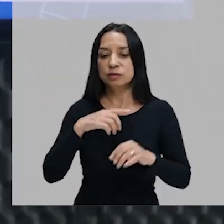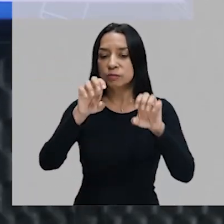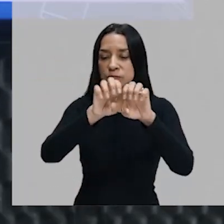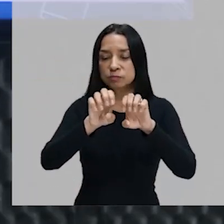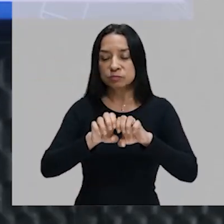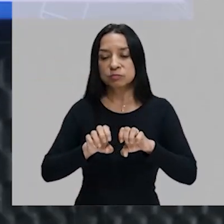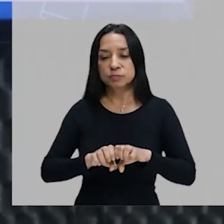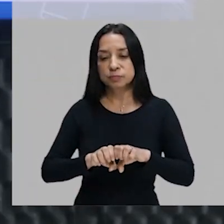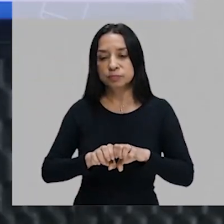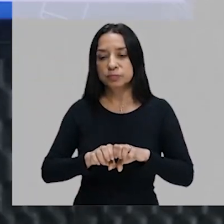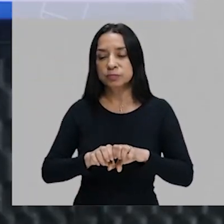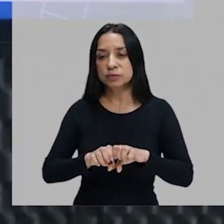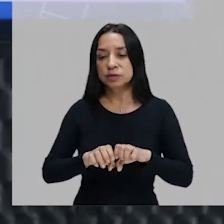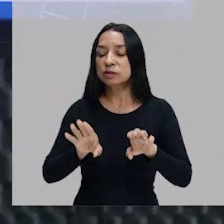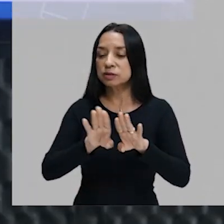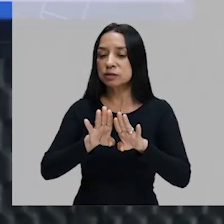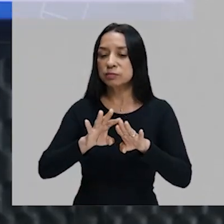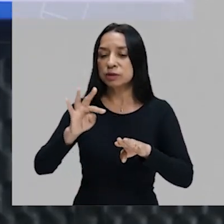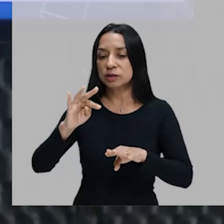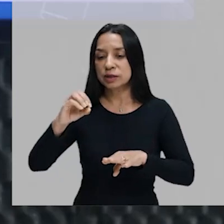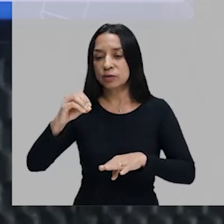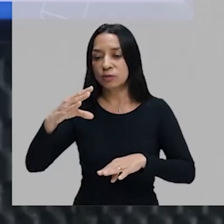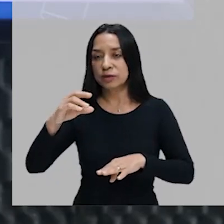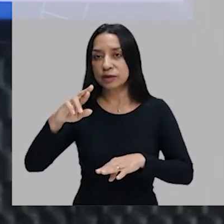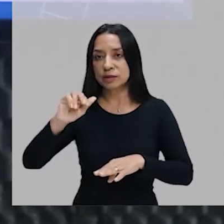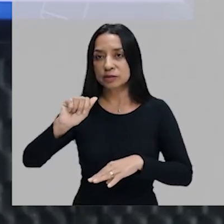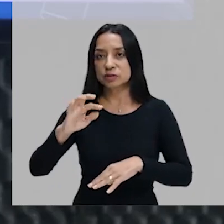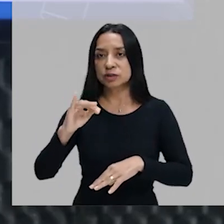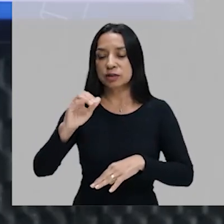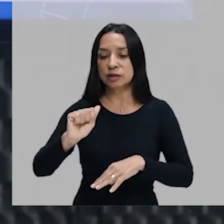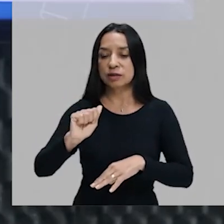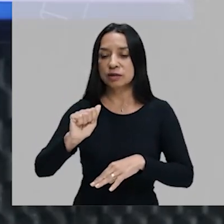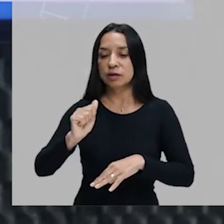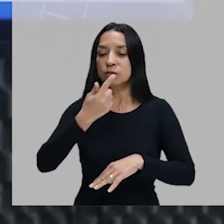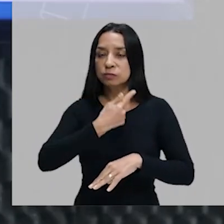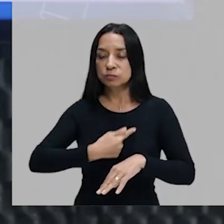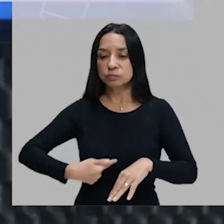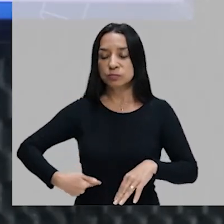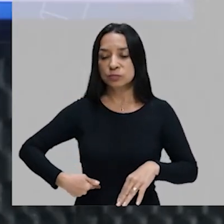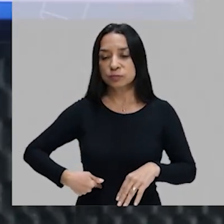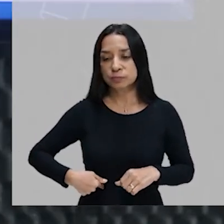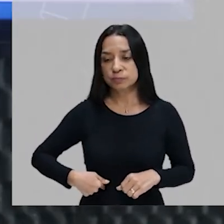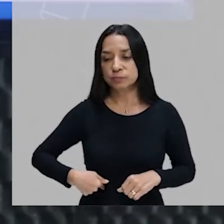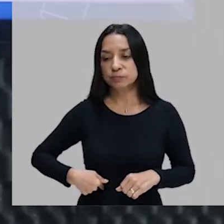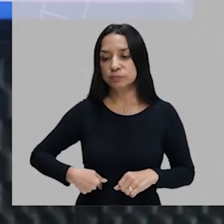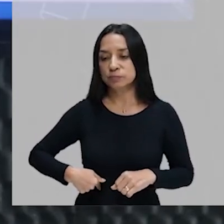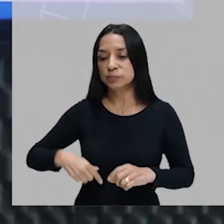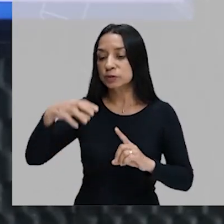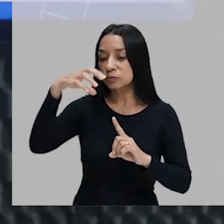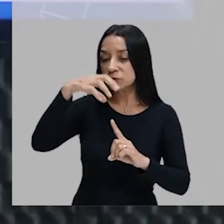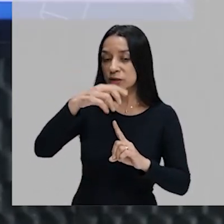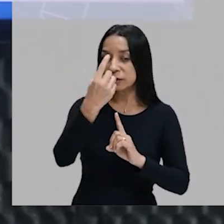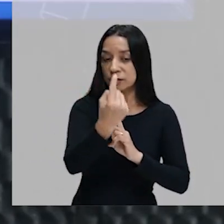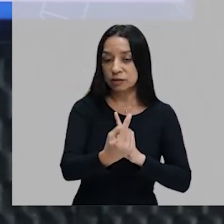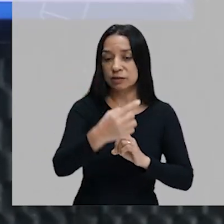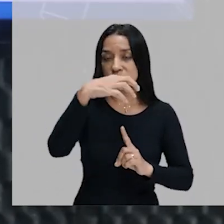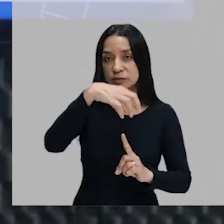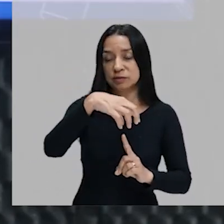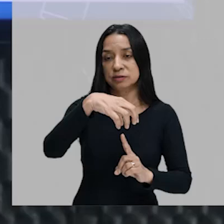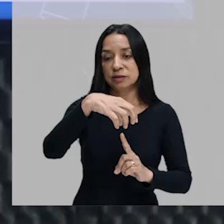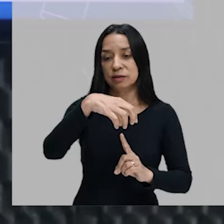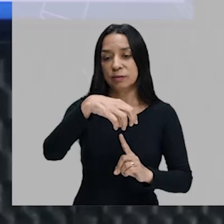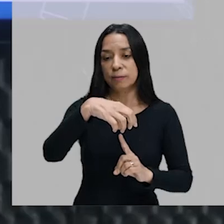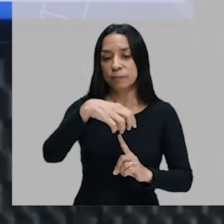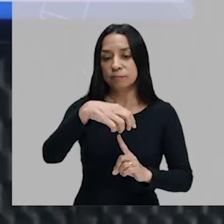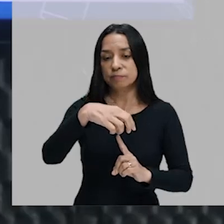estrutura aqui também teocrática. Observe que quando esses governantes, esses reis, esses monarcas, eles